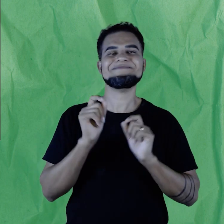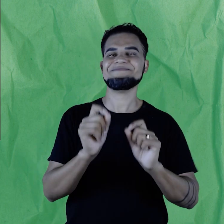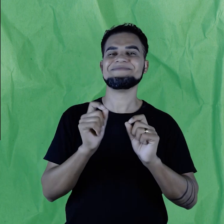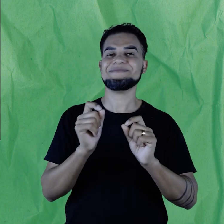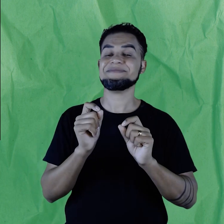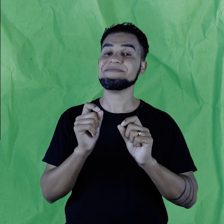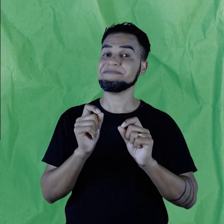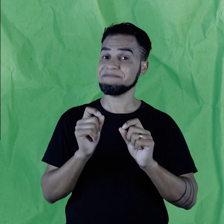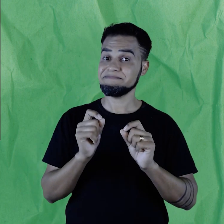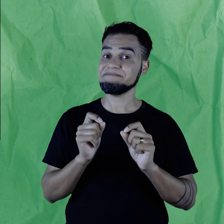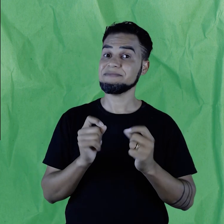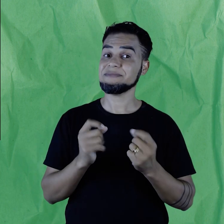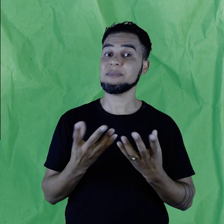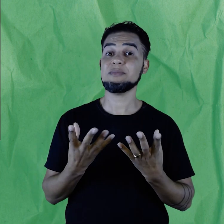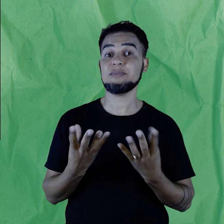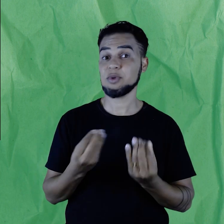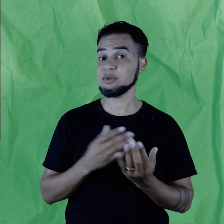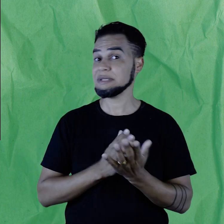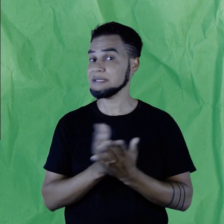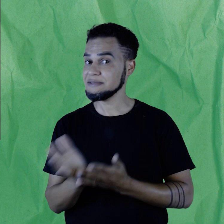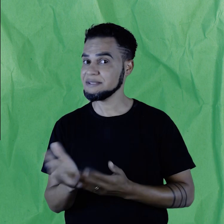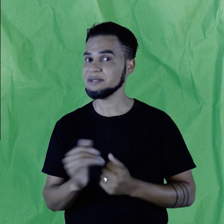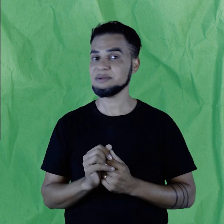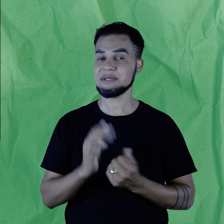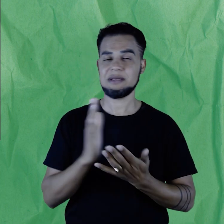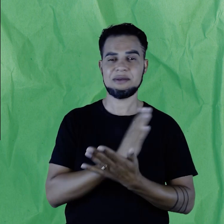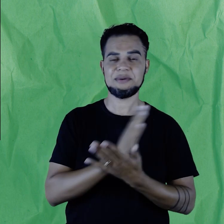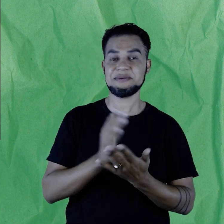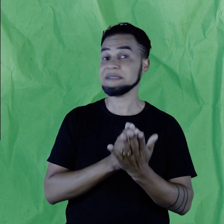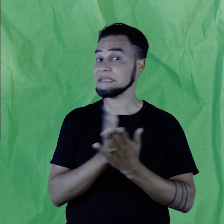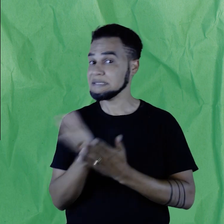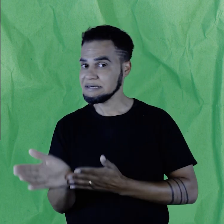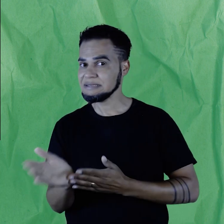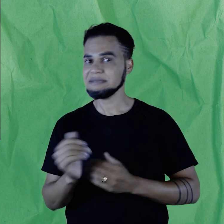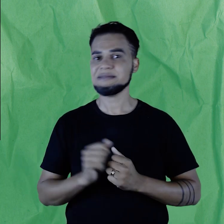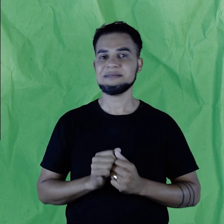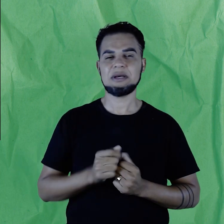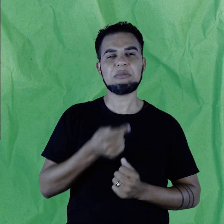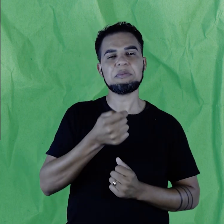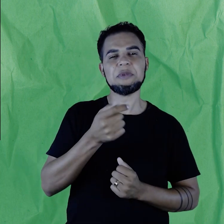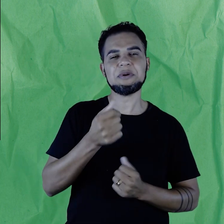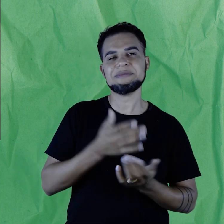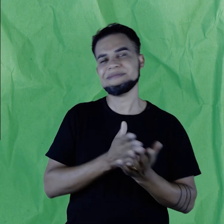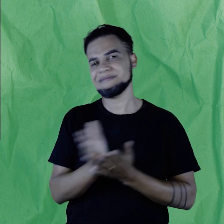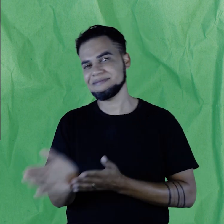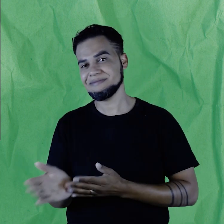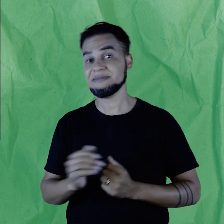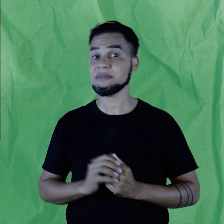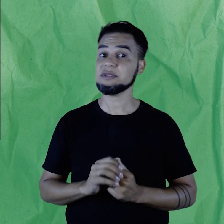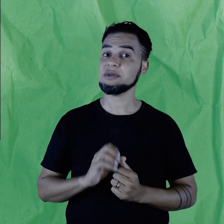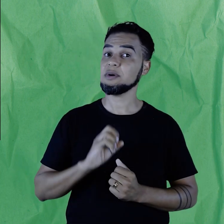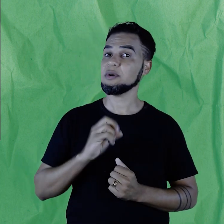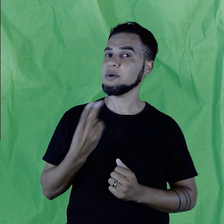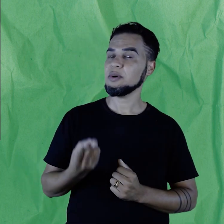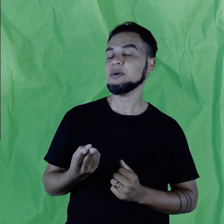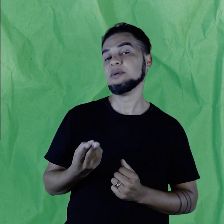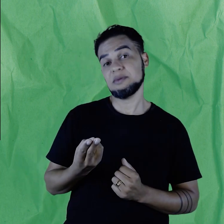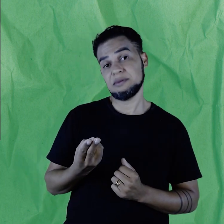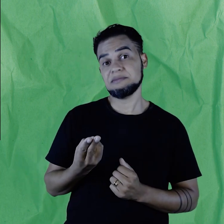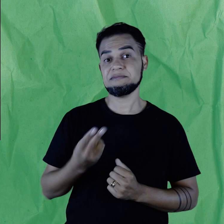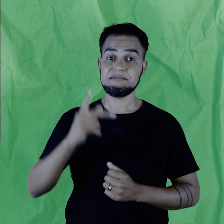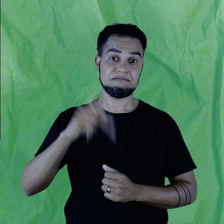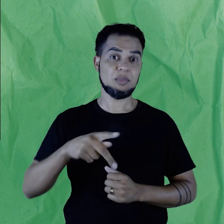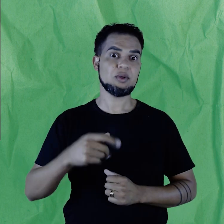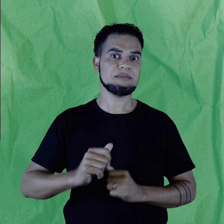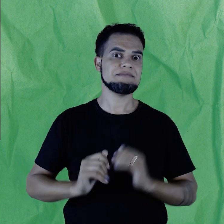desvios, falamos de muitos desvios, alguns desvios, poucos desvios ou,